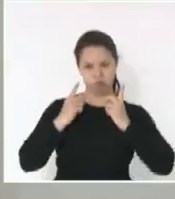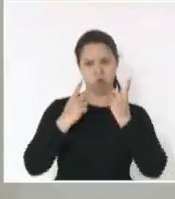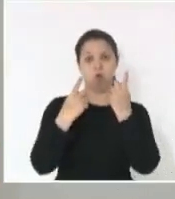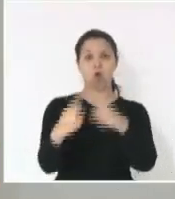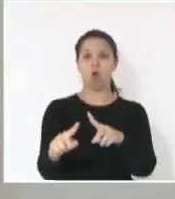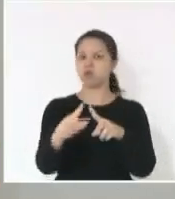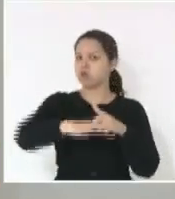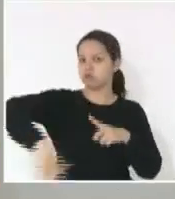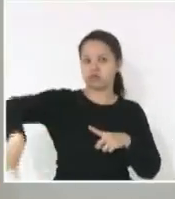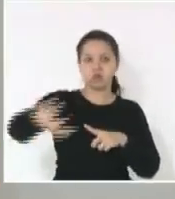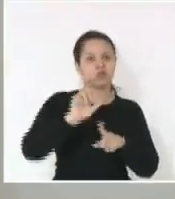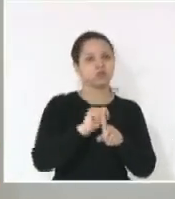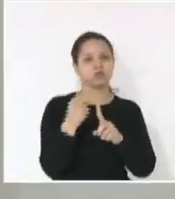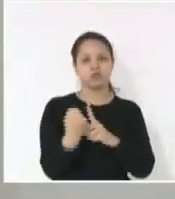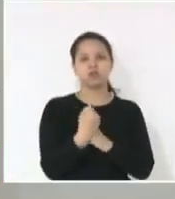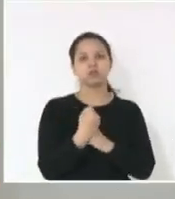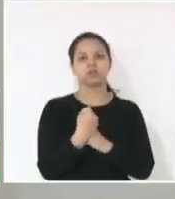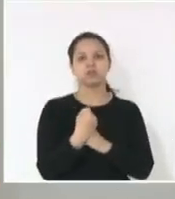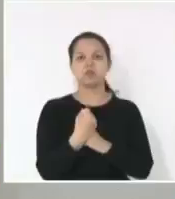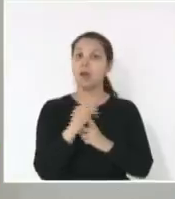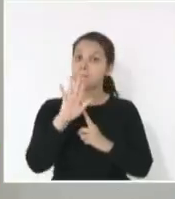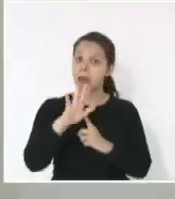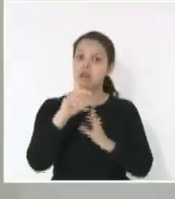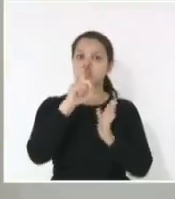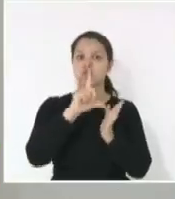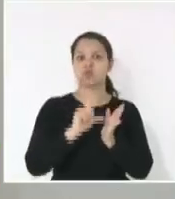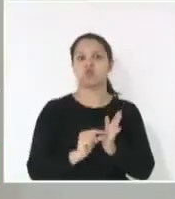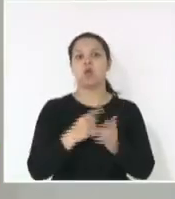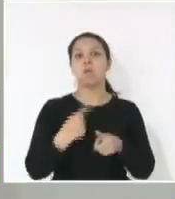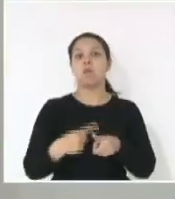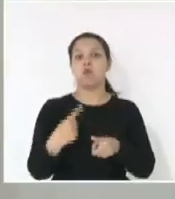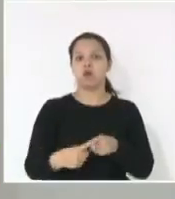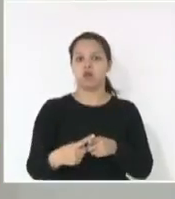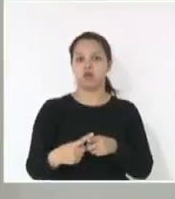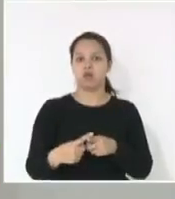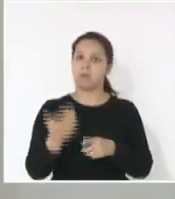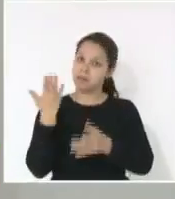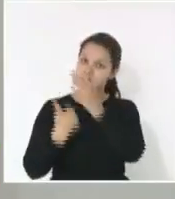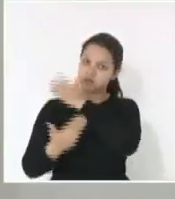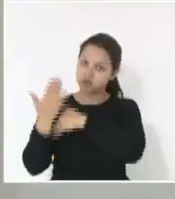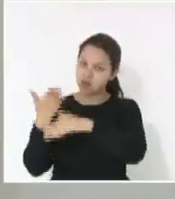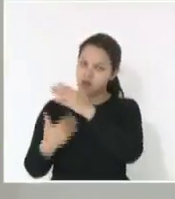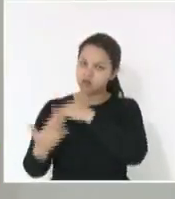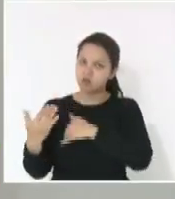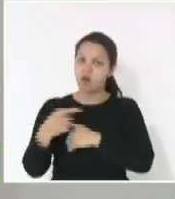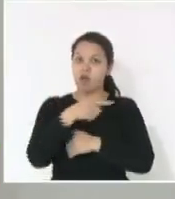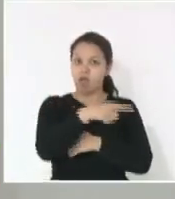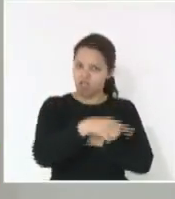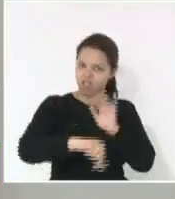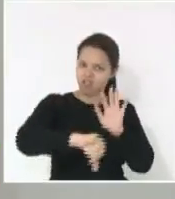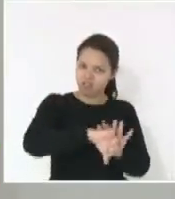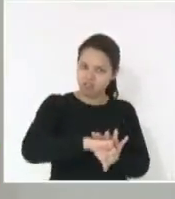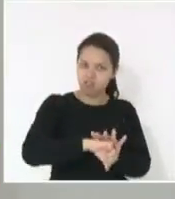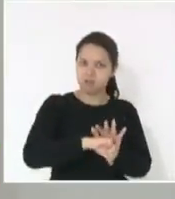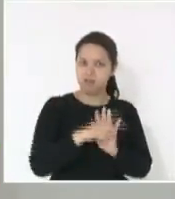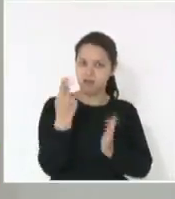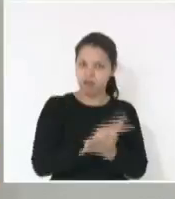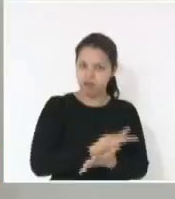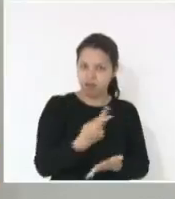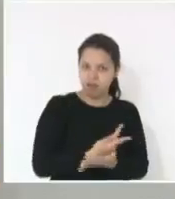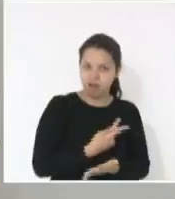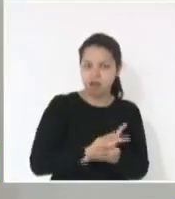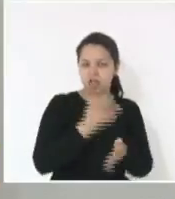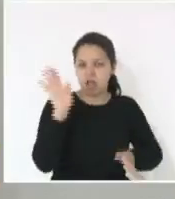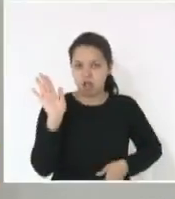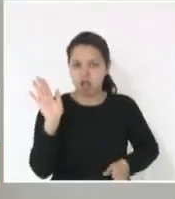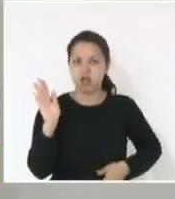isso diminuiu, porque anteriormente esses marginais não tinham monitoramento, não tinham a